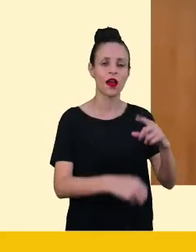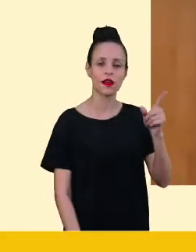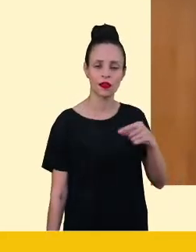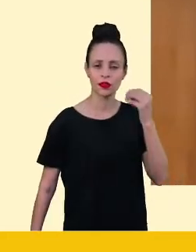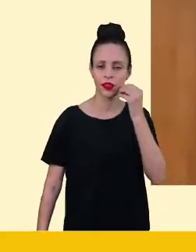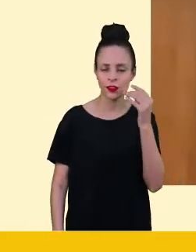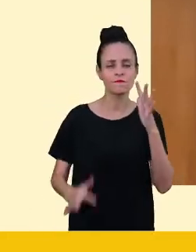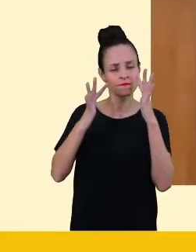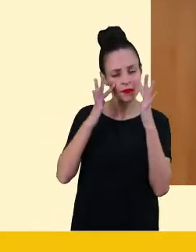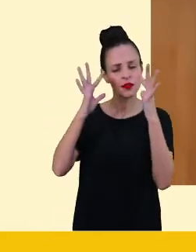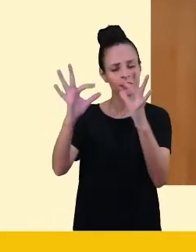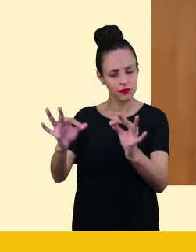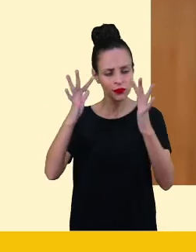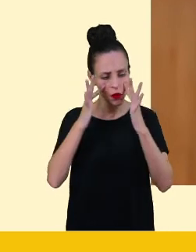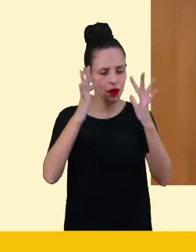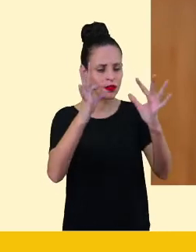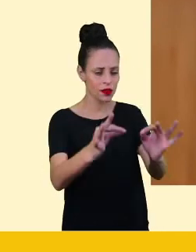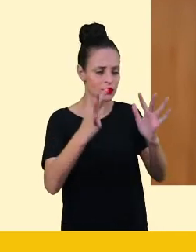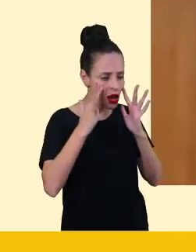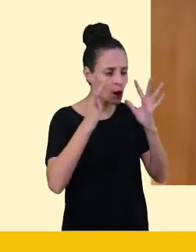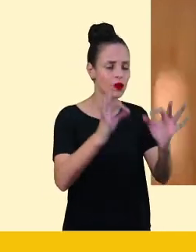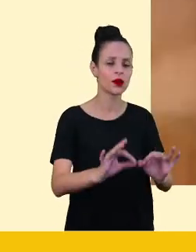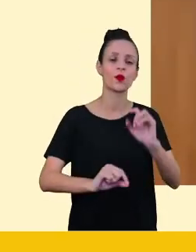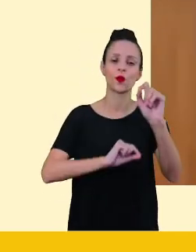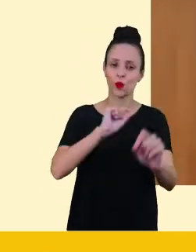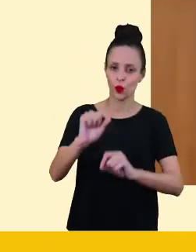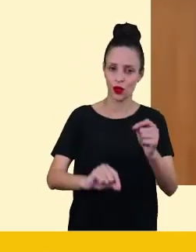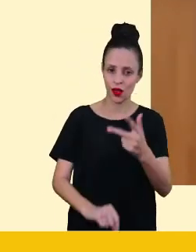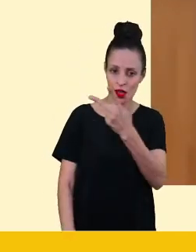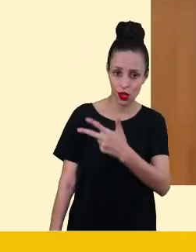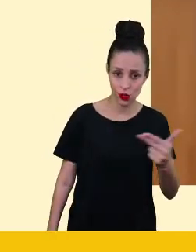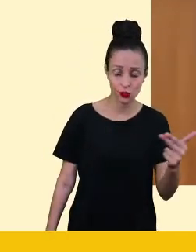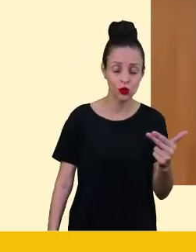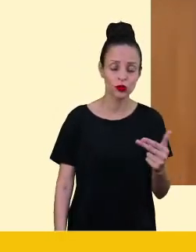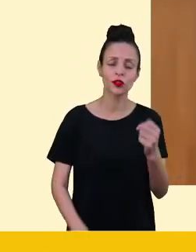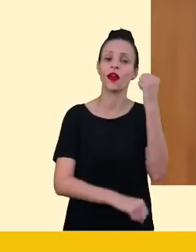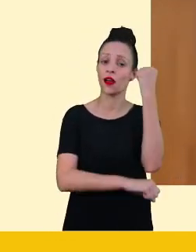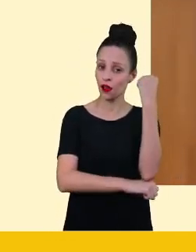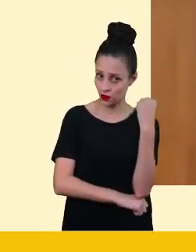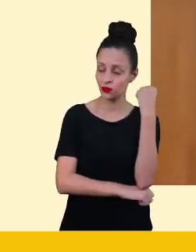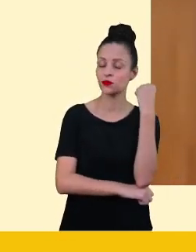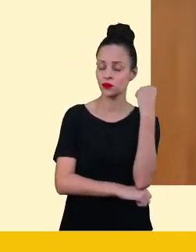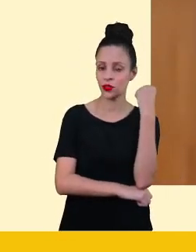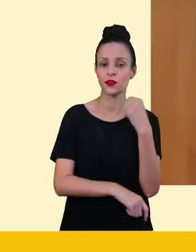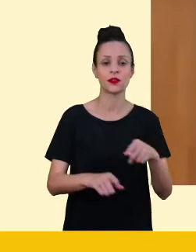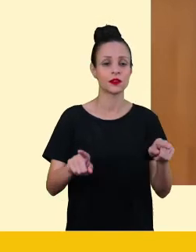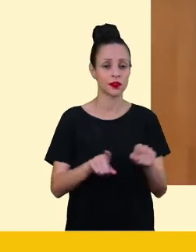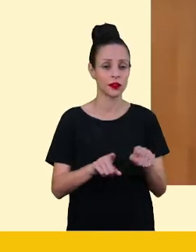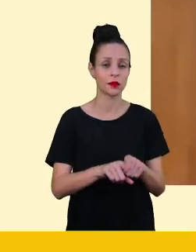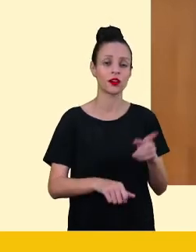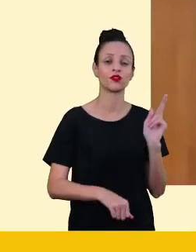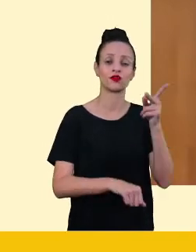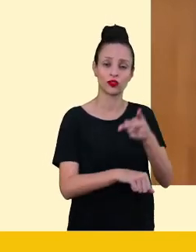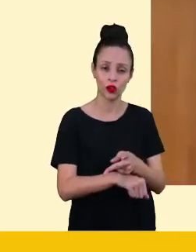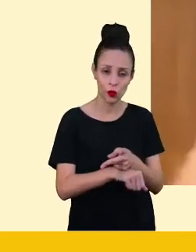isso mesmo que você falou, quer dizer, para o fato de que as coisas escapam, de que as coisas resistem. Então a gente filmou o ATL, por exemplo, nesse sentido,